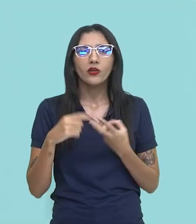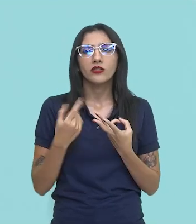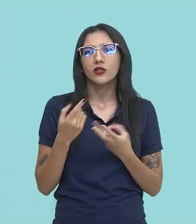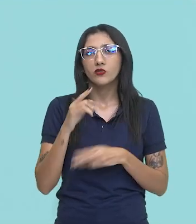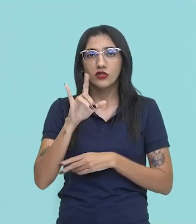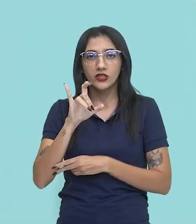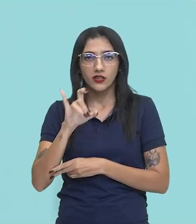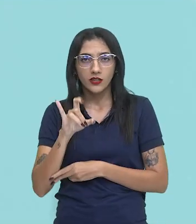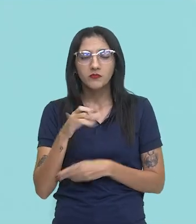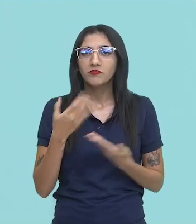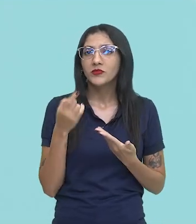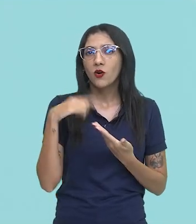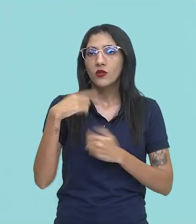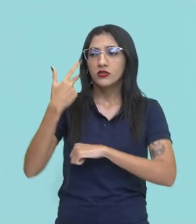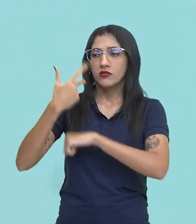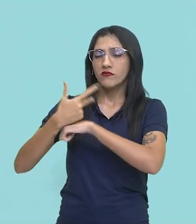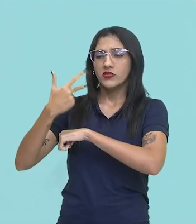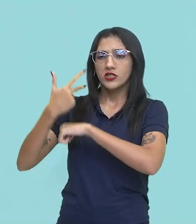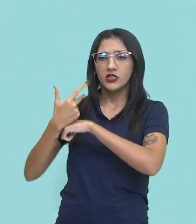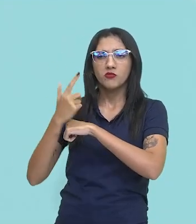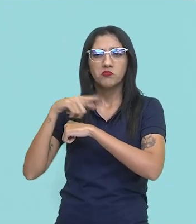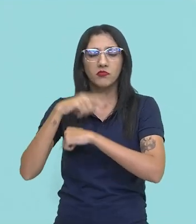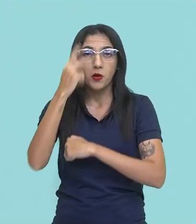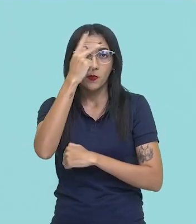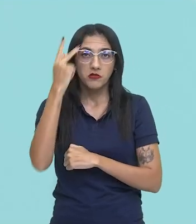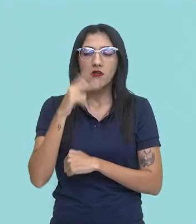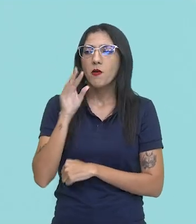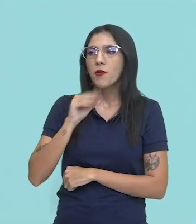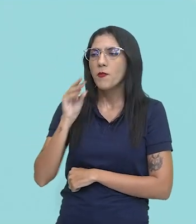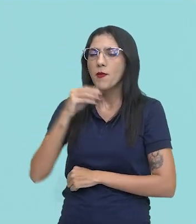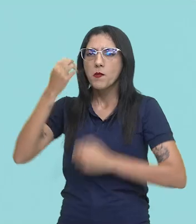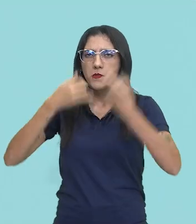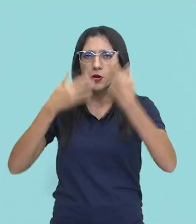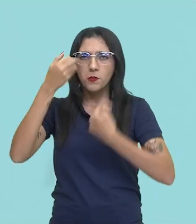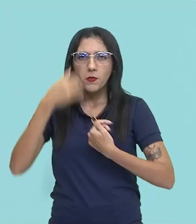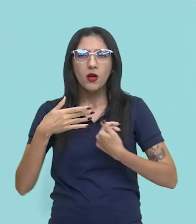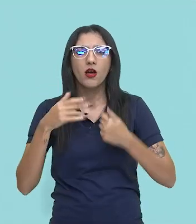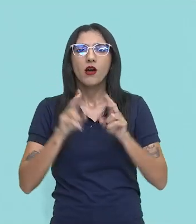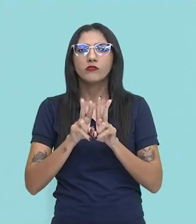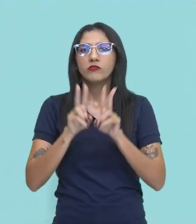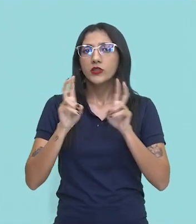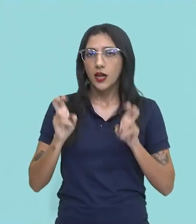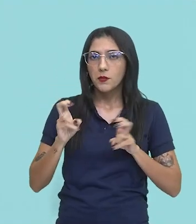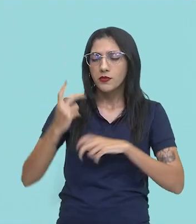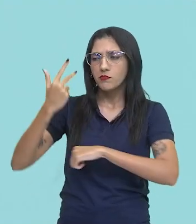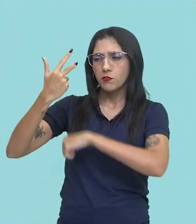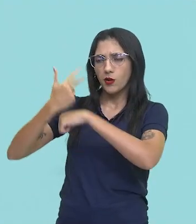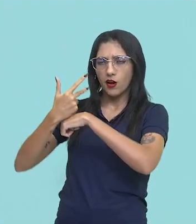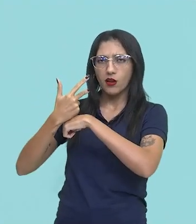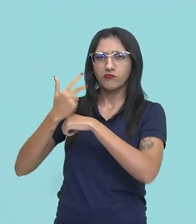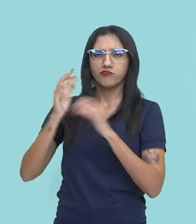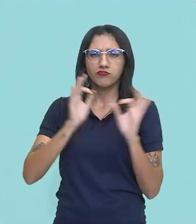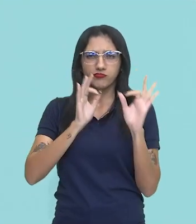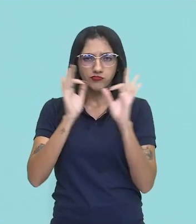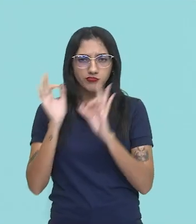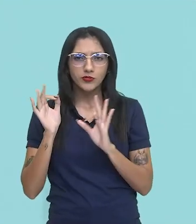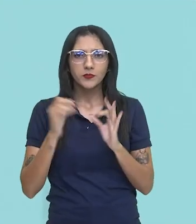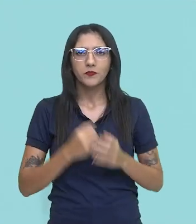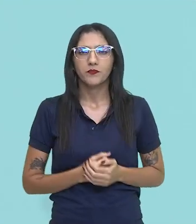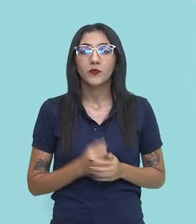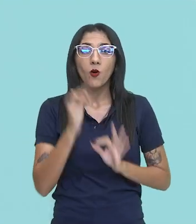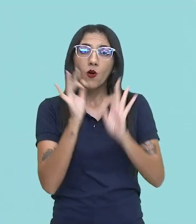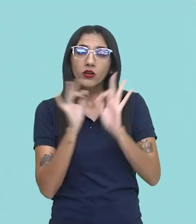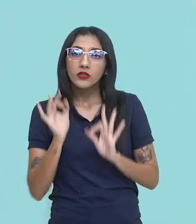Então, o vlog basicamente é esse gênero em que as pessoas falam de algum assunto e vão produzir o conteúdo, pensando no